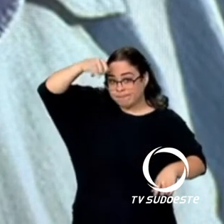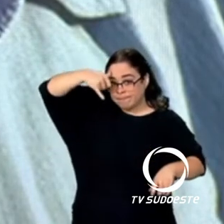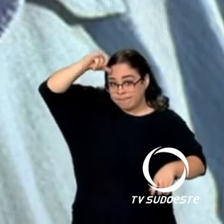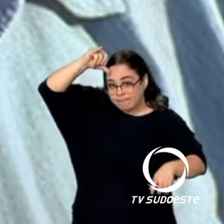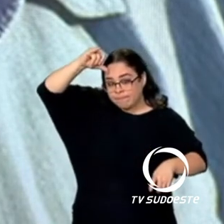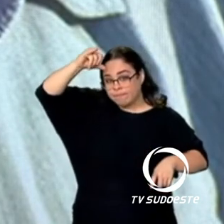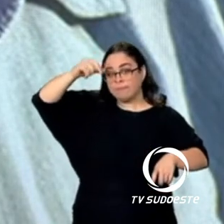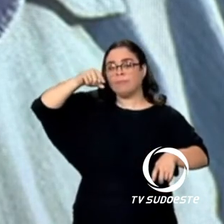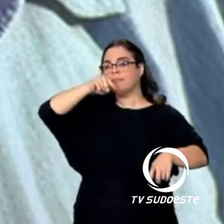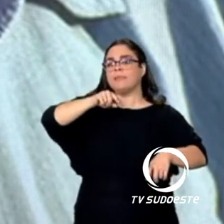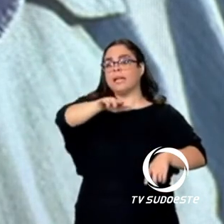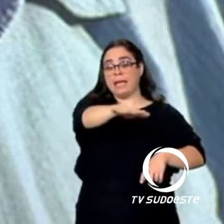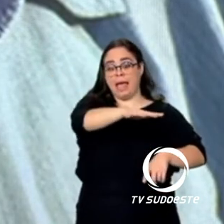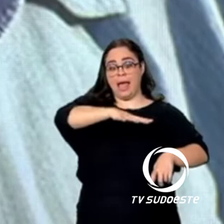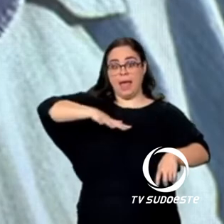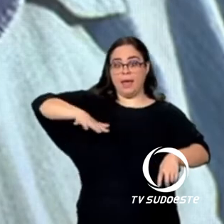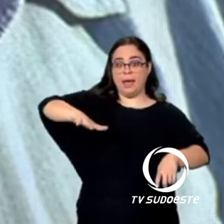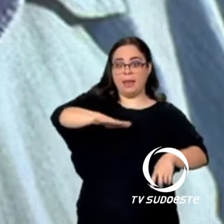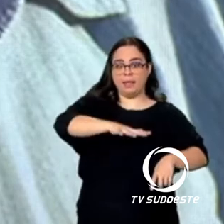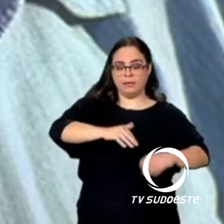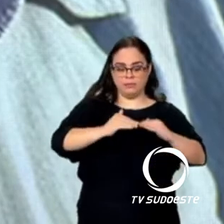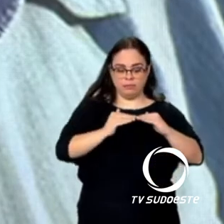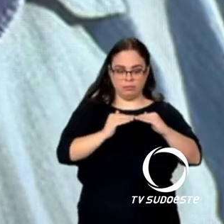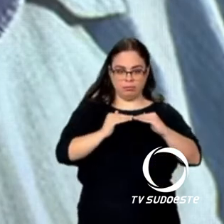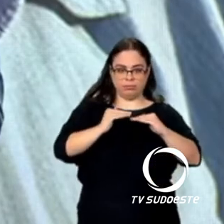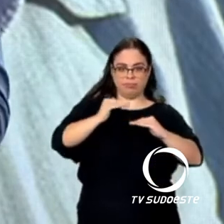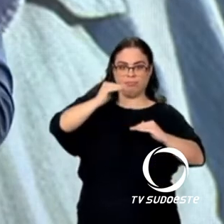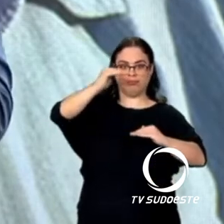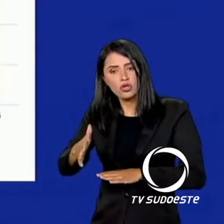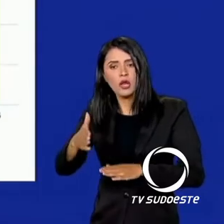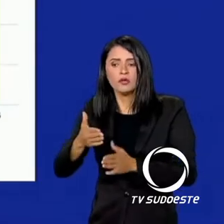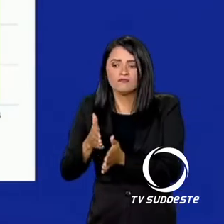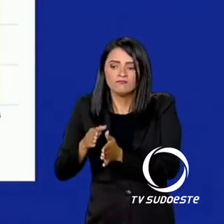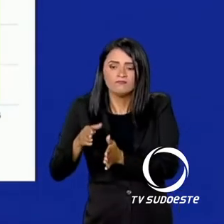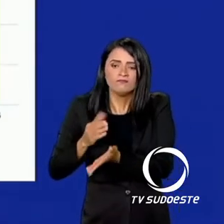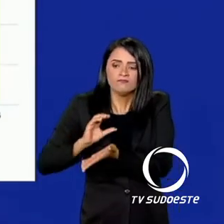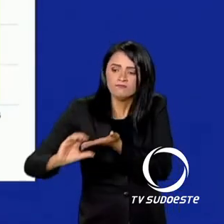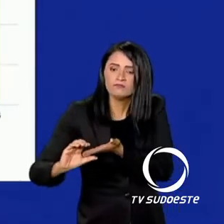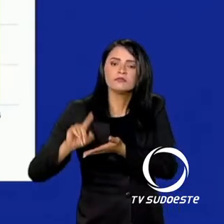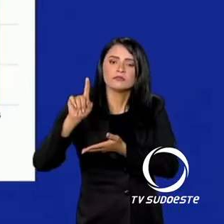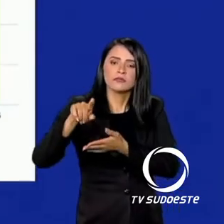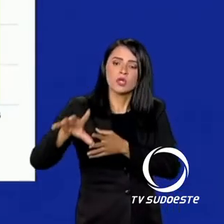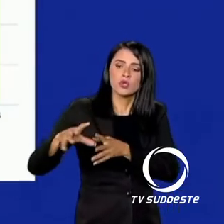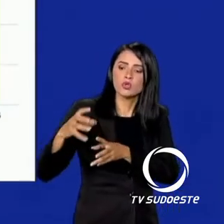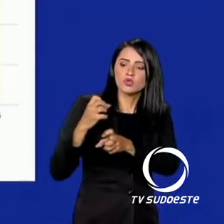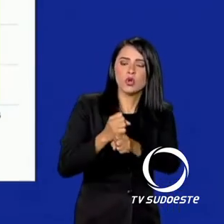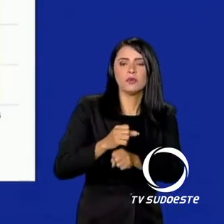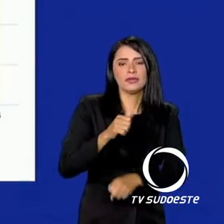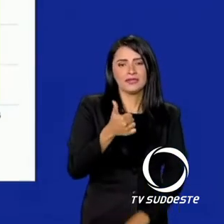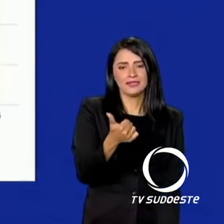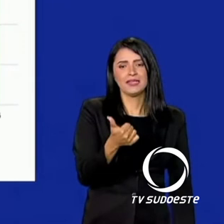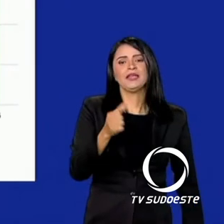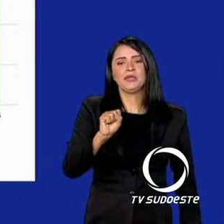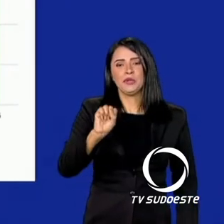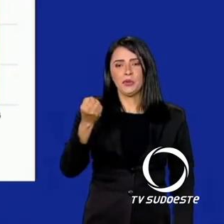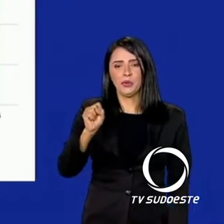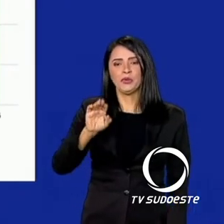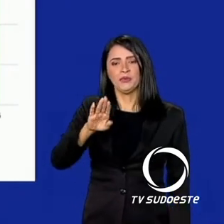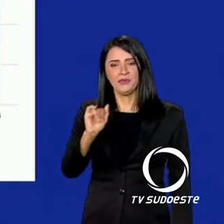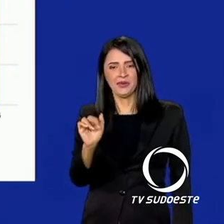este setor cresceu 15% 2023 o plano safra anunciado chega a pouco mais de